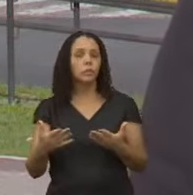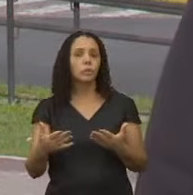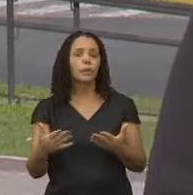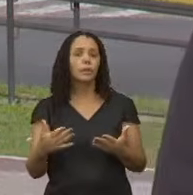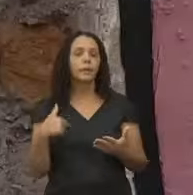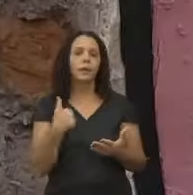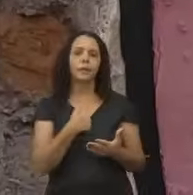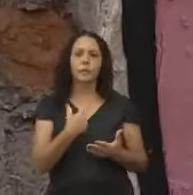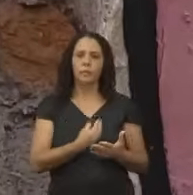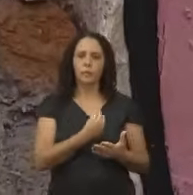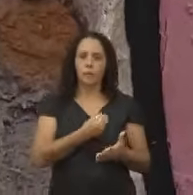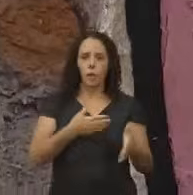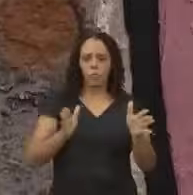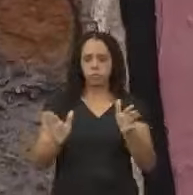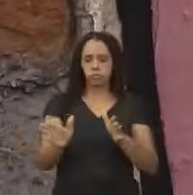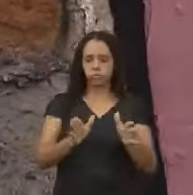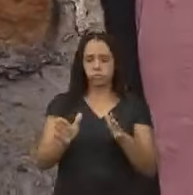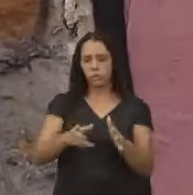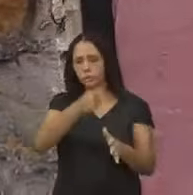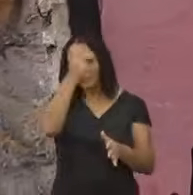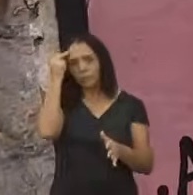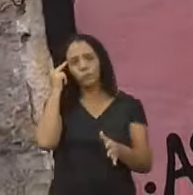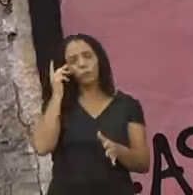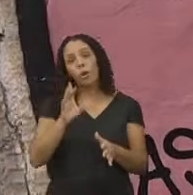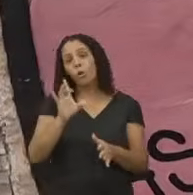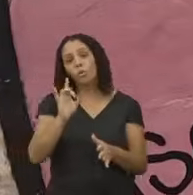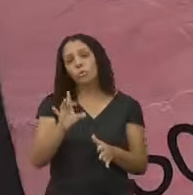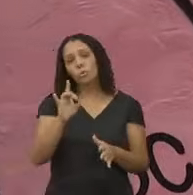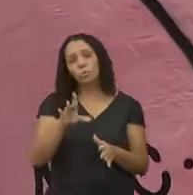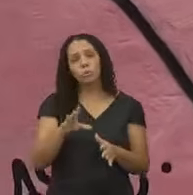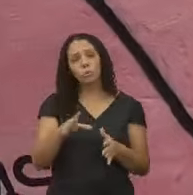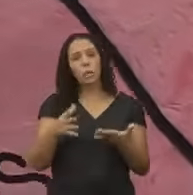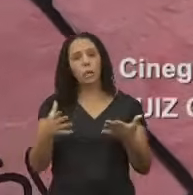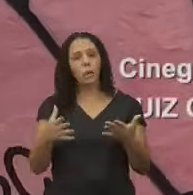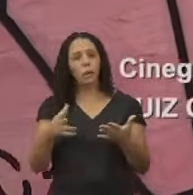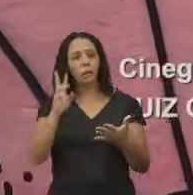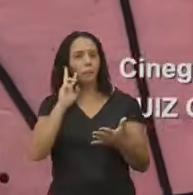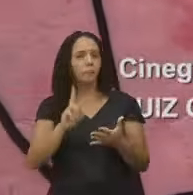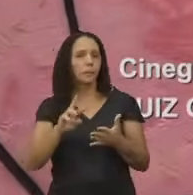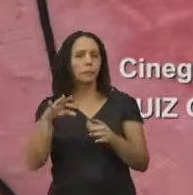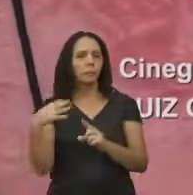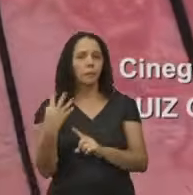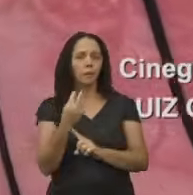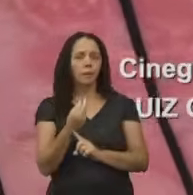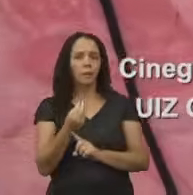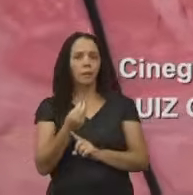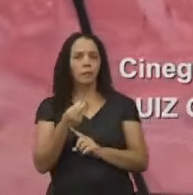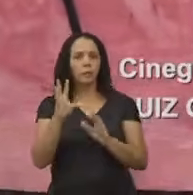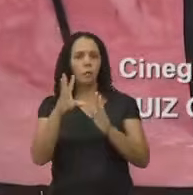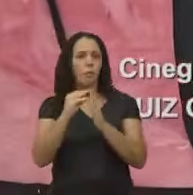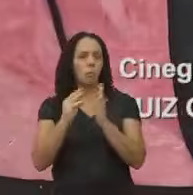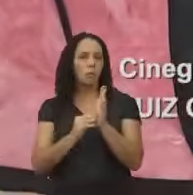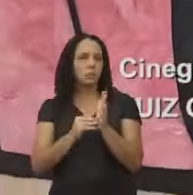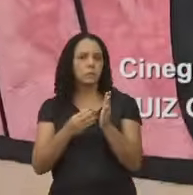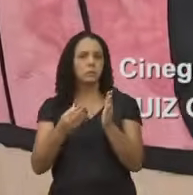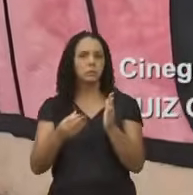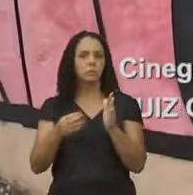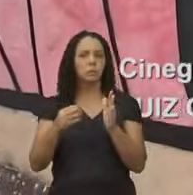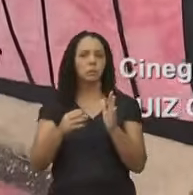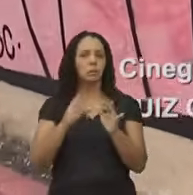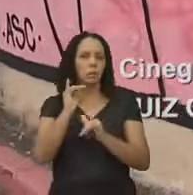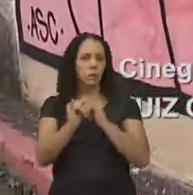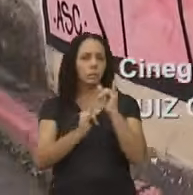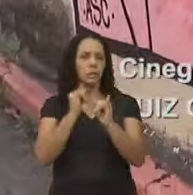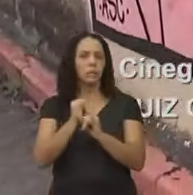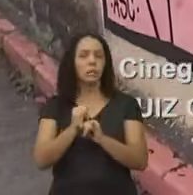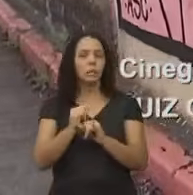vivendo um momento em que as pessoas estão só consumindo arte ou consumindo conteúdos, digitalmente, e